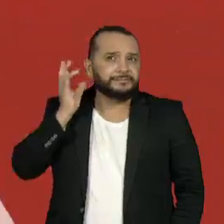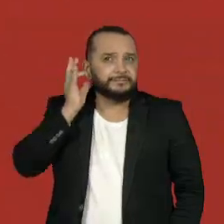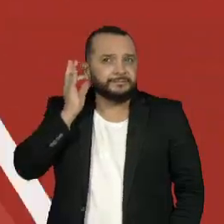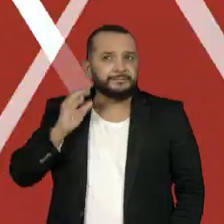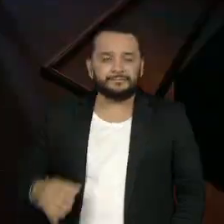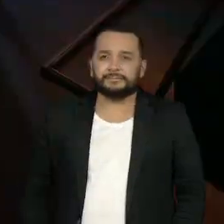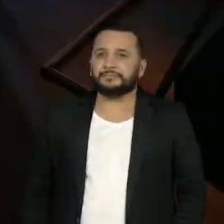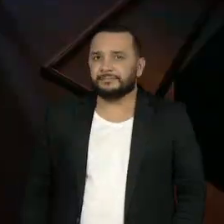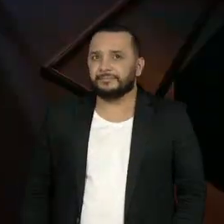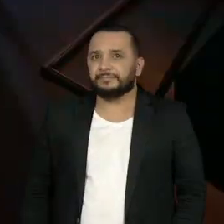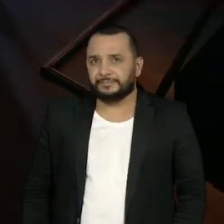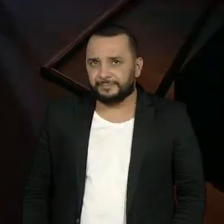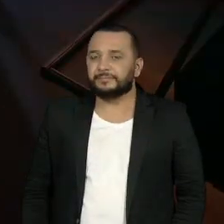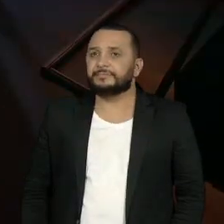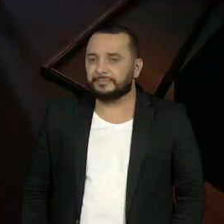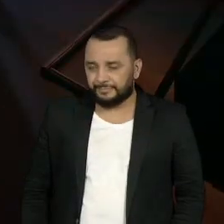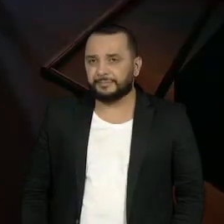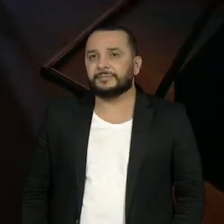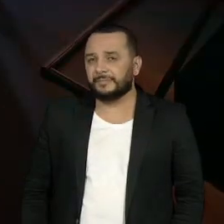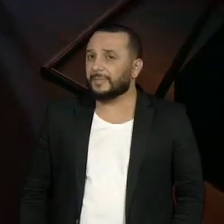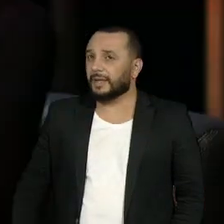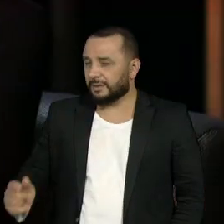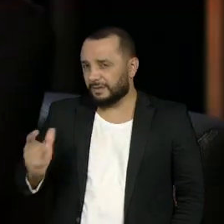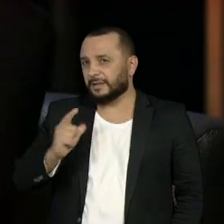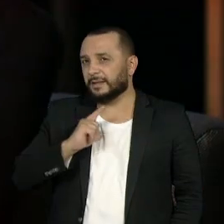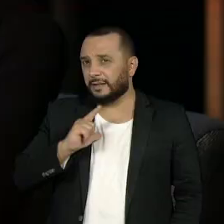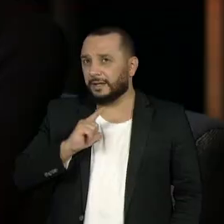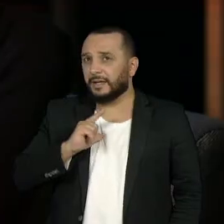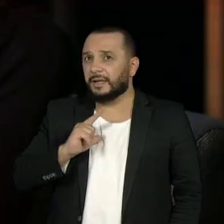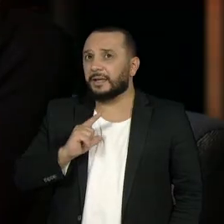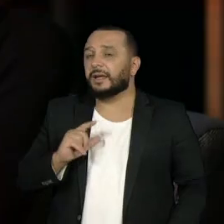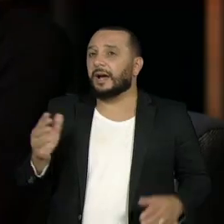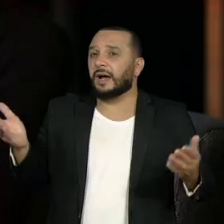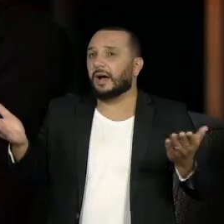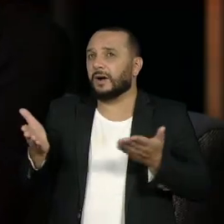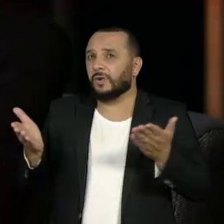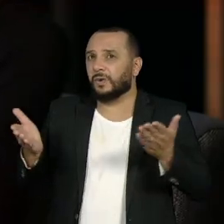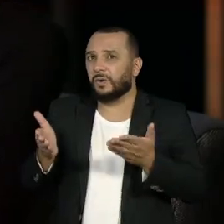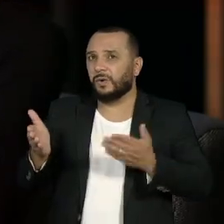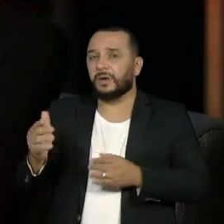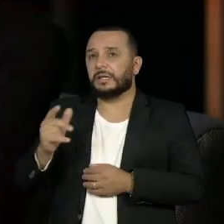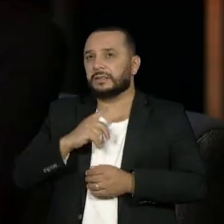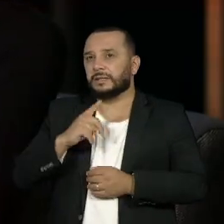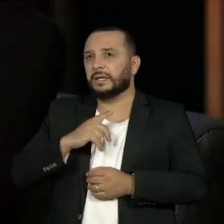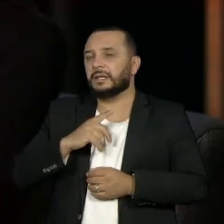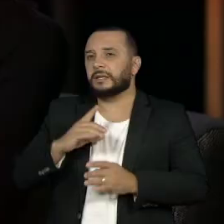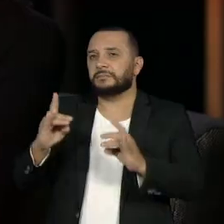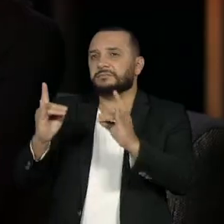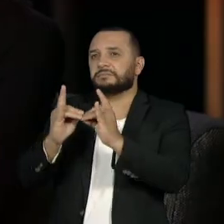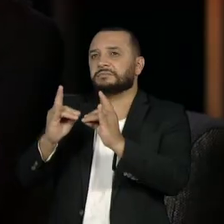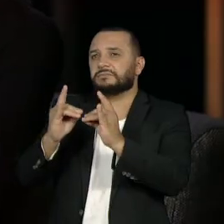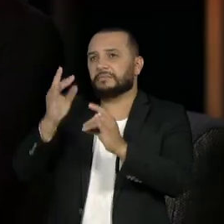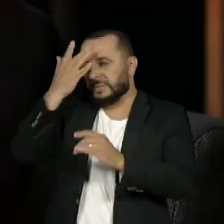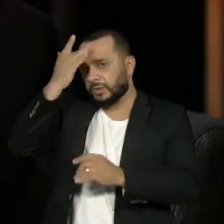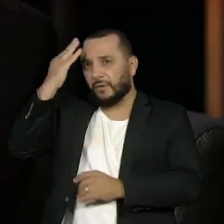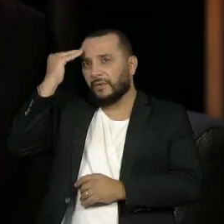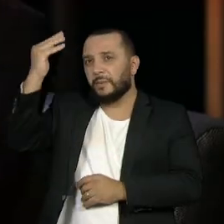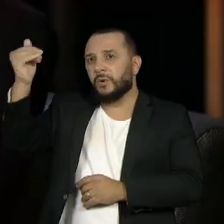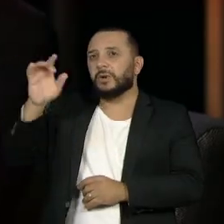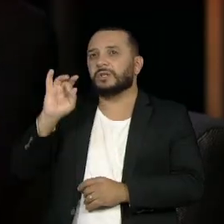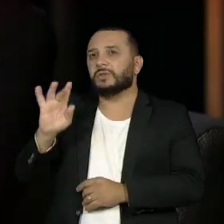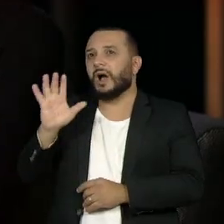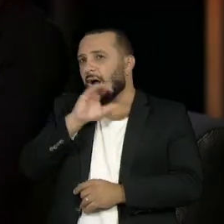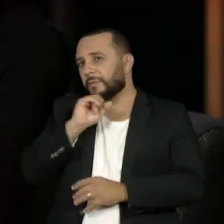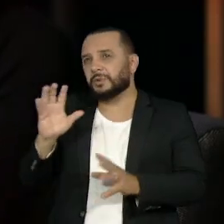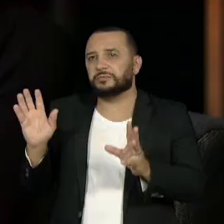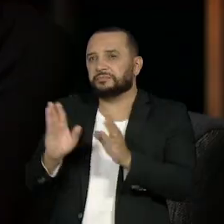o instituais a agora só tem grandes que tu és celebridades né O que tu acha tem que ser curtos